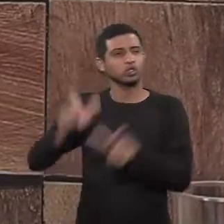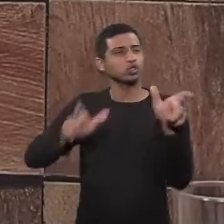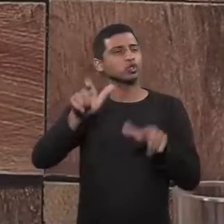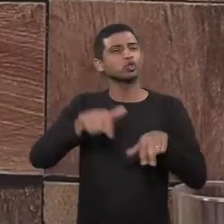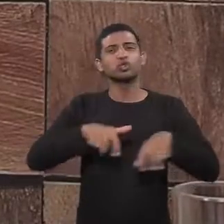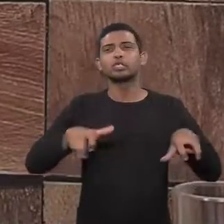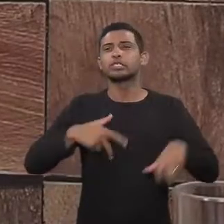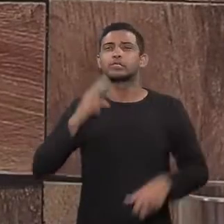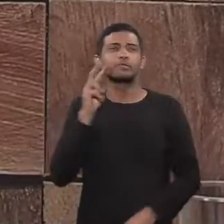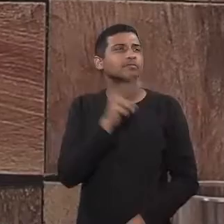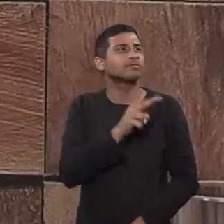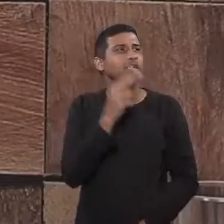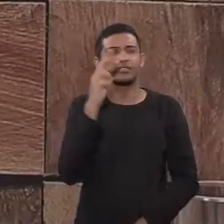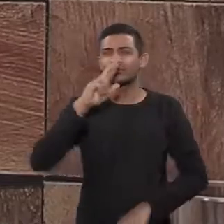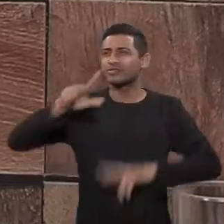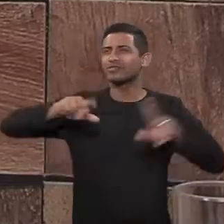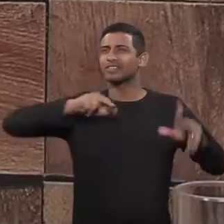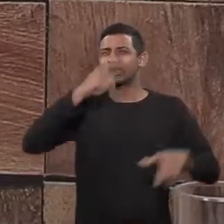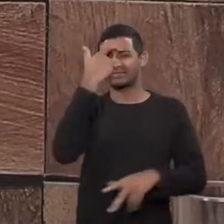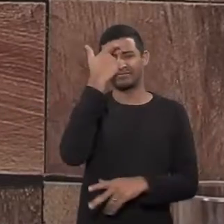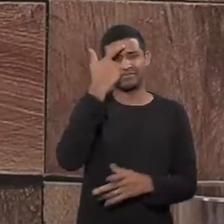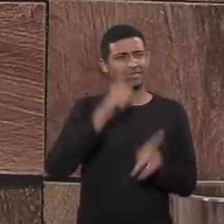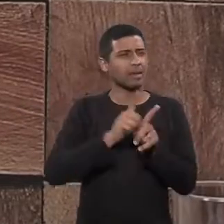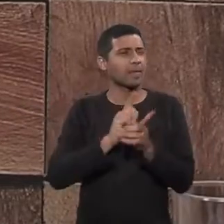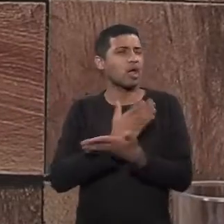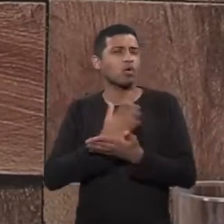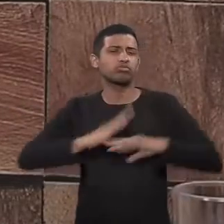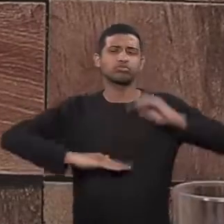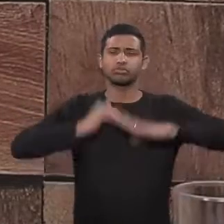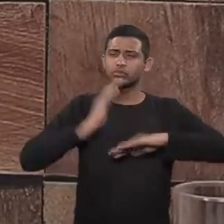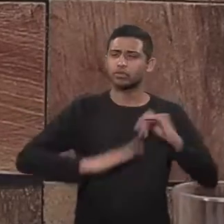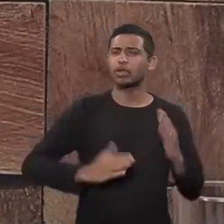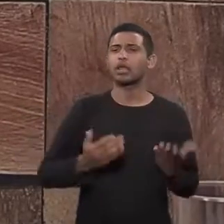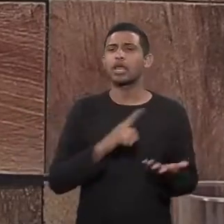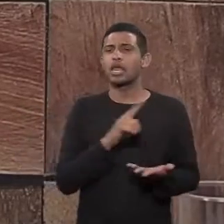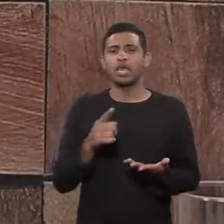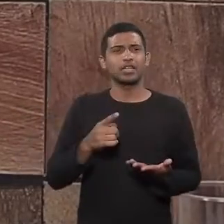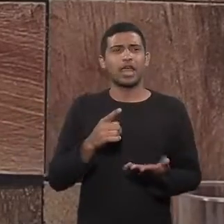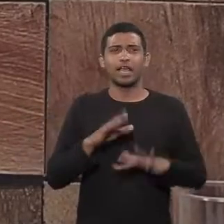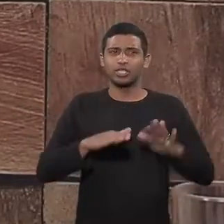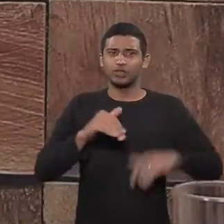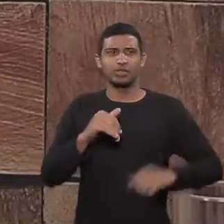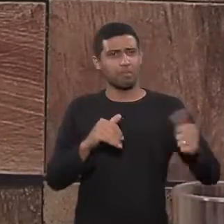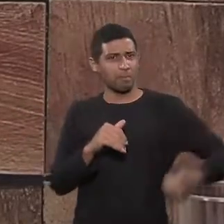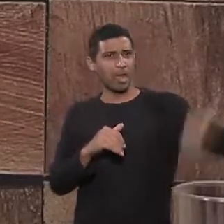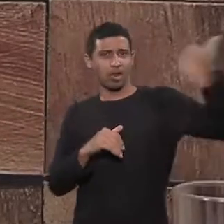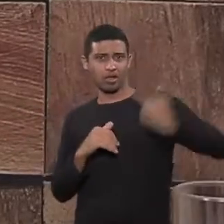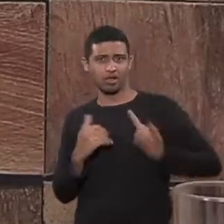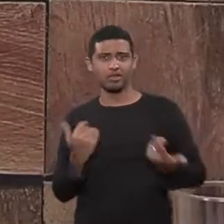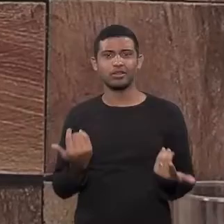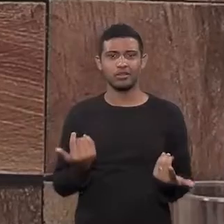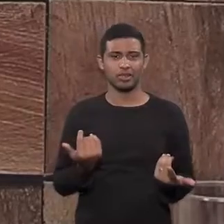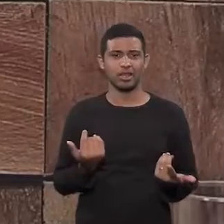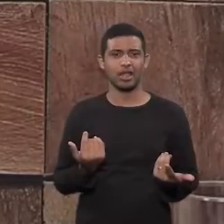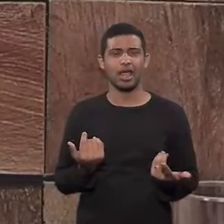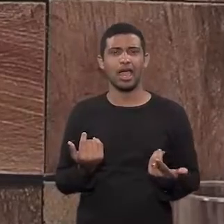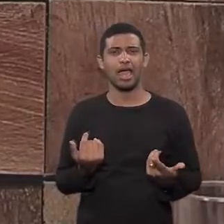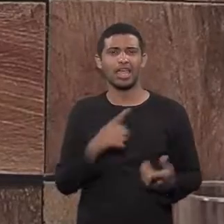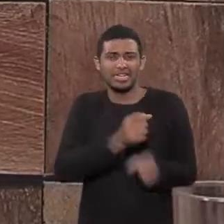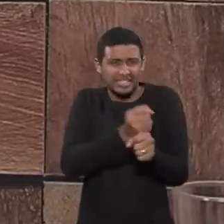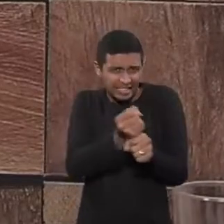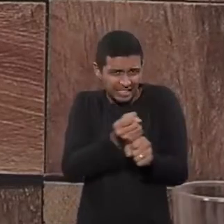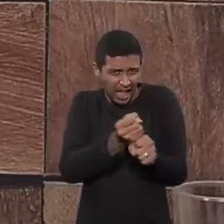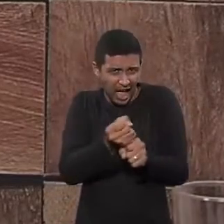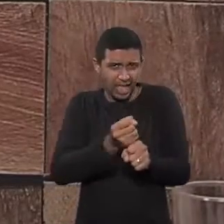pensamentos diferentes em músicos, às vezes, muito mais experientes do que eu, porque são músicos que tocam o